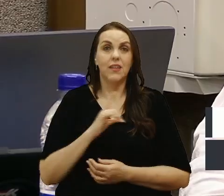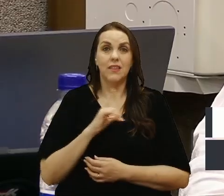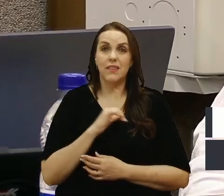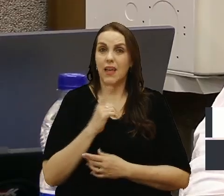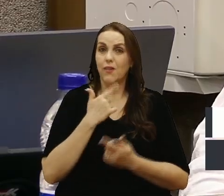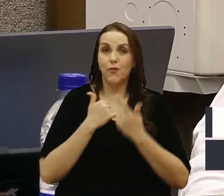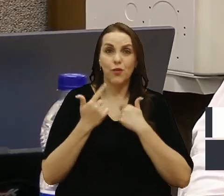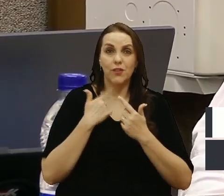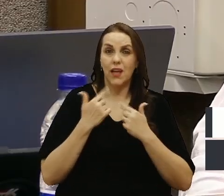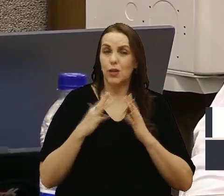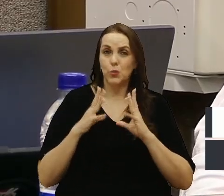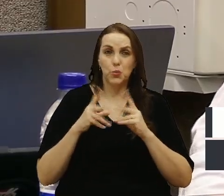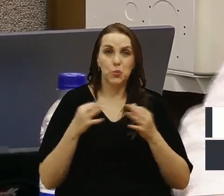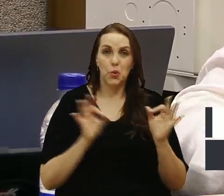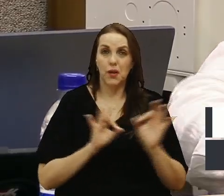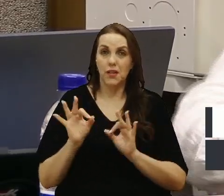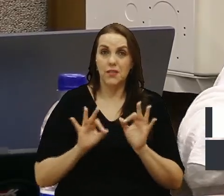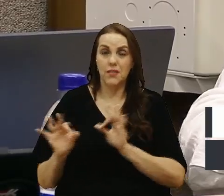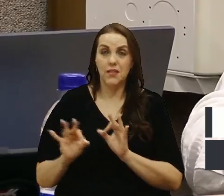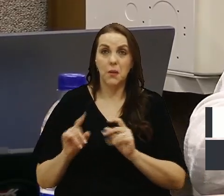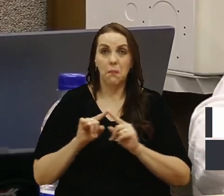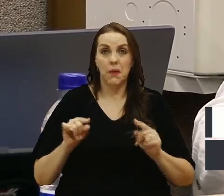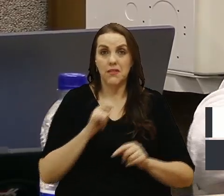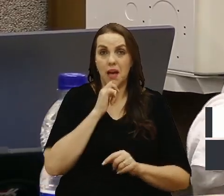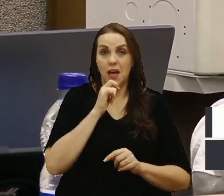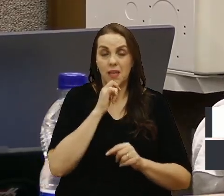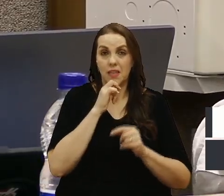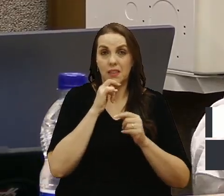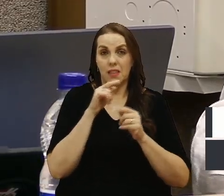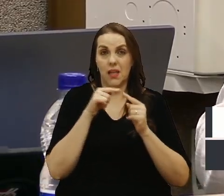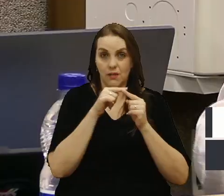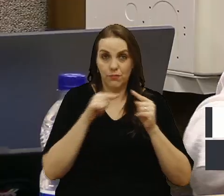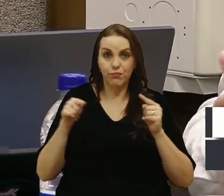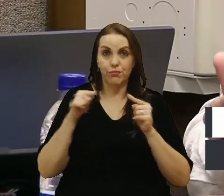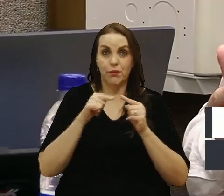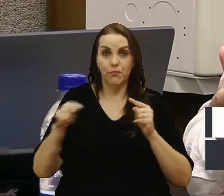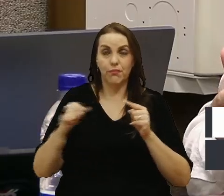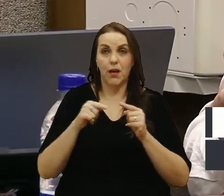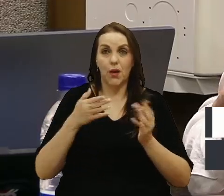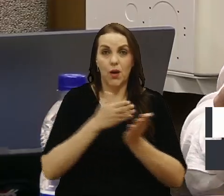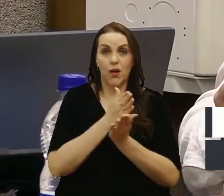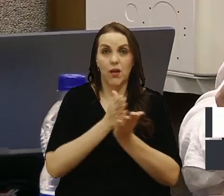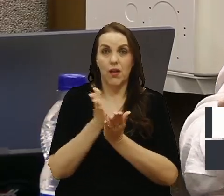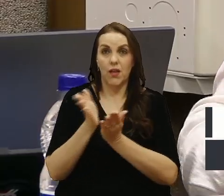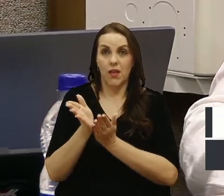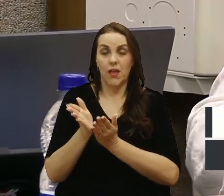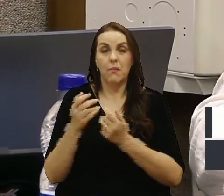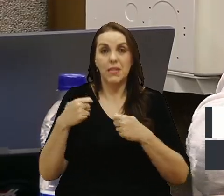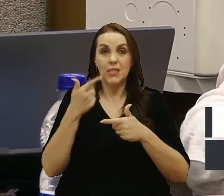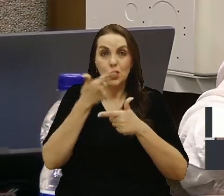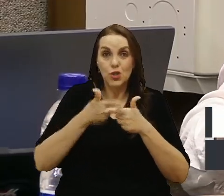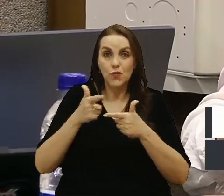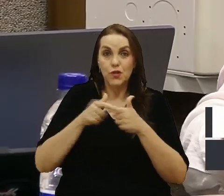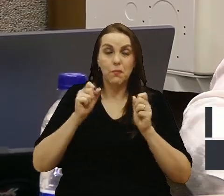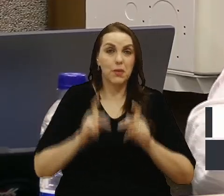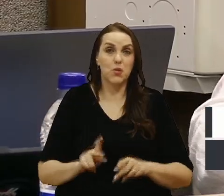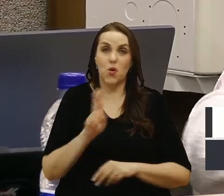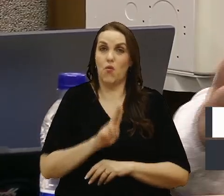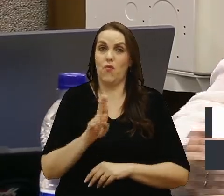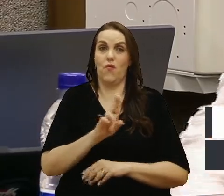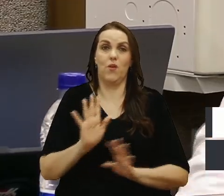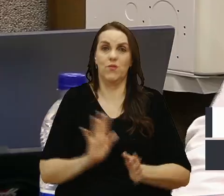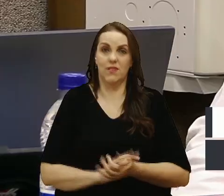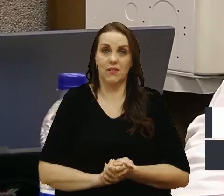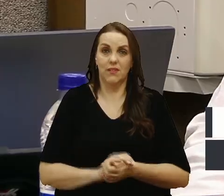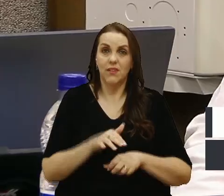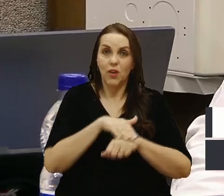mundo, José D'Ambros, que enquanto a gente estender as linhas em vez de subdividir, as pessoas não vão utilizar. Eu vivo conversando com os